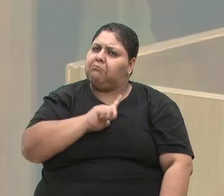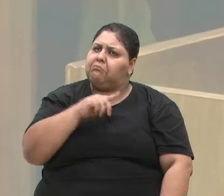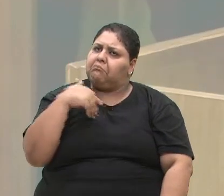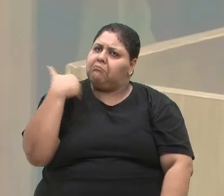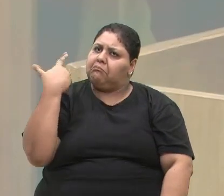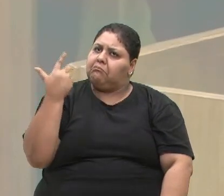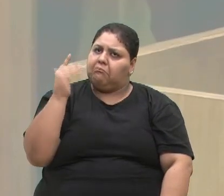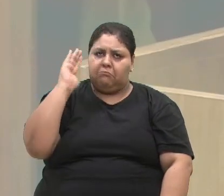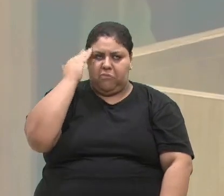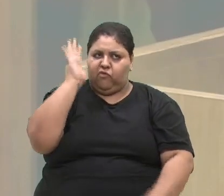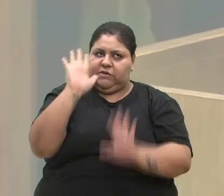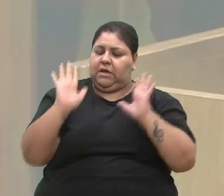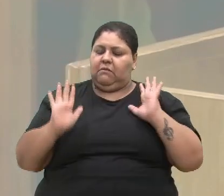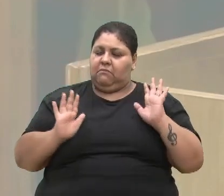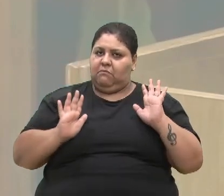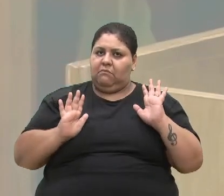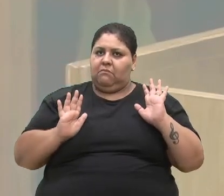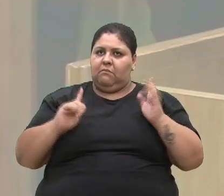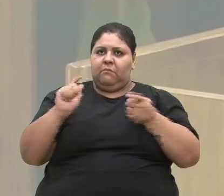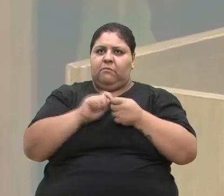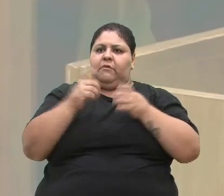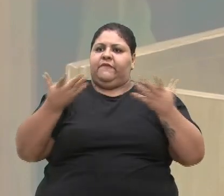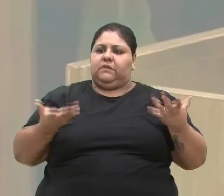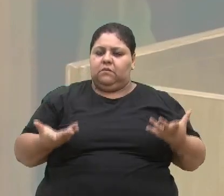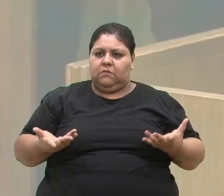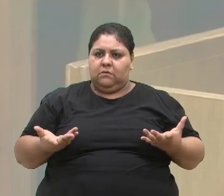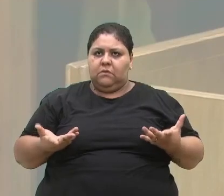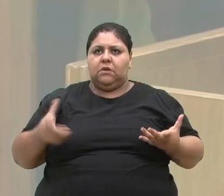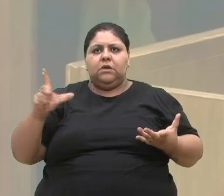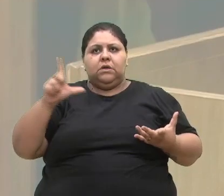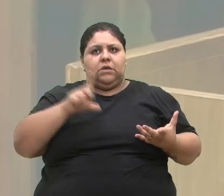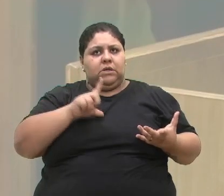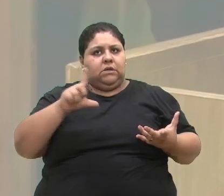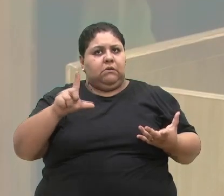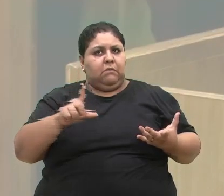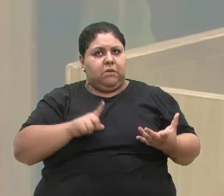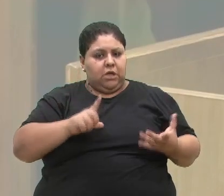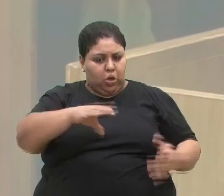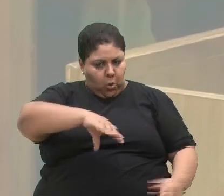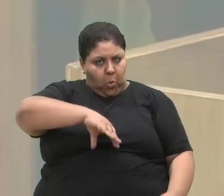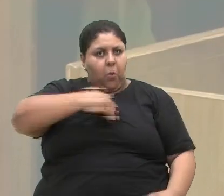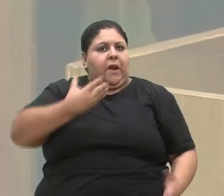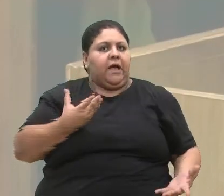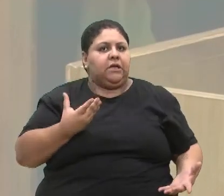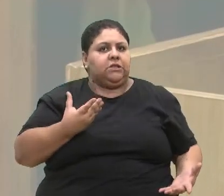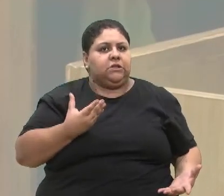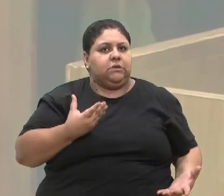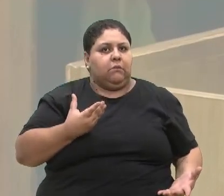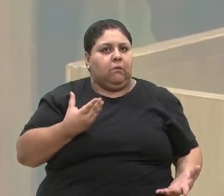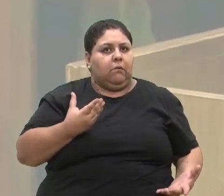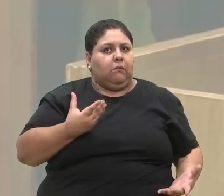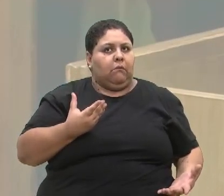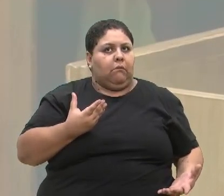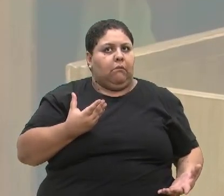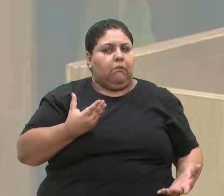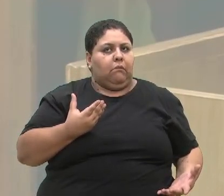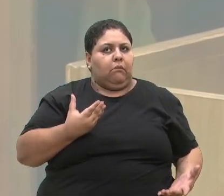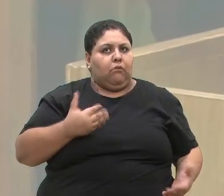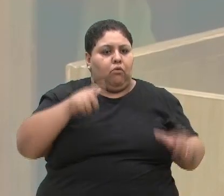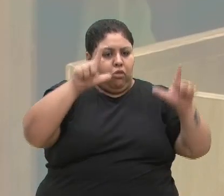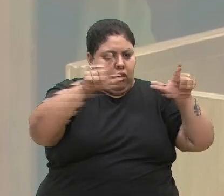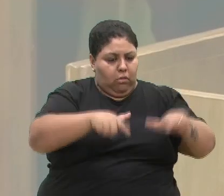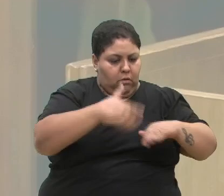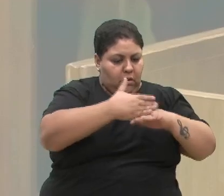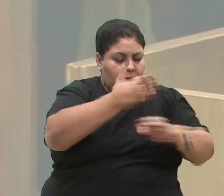não sei o que ele tem que ter, né, para fazer isso aí, porque tem que ter muito cuião, vamos dizer assim, né? Porque não dá, né? Eu acho que no lugar mais perigoso